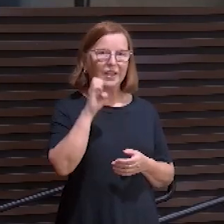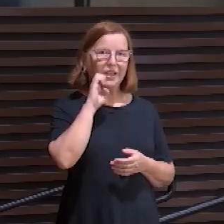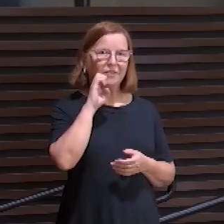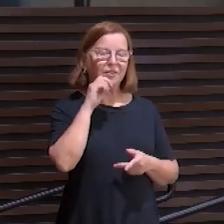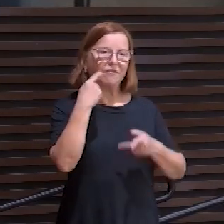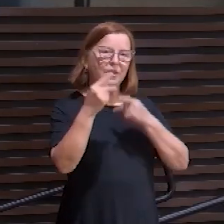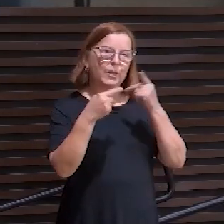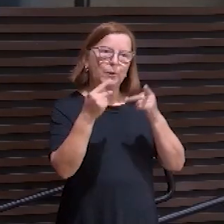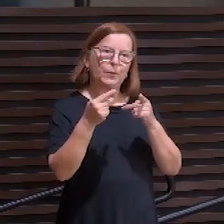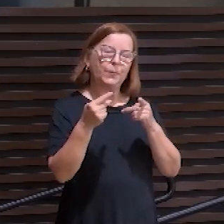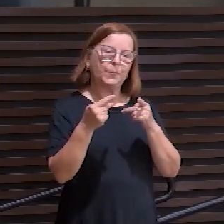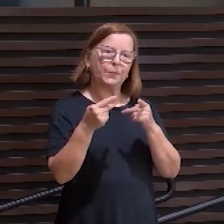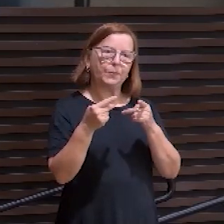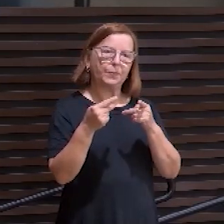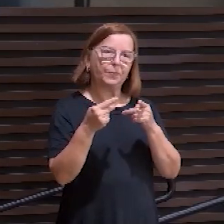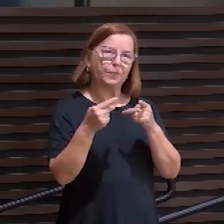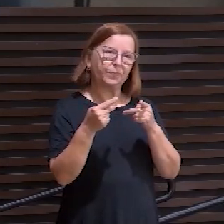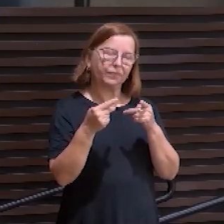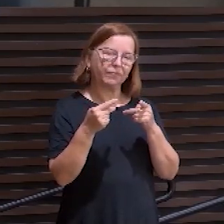coisa: